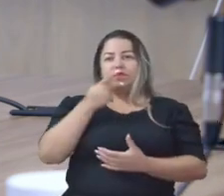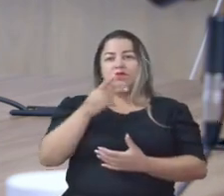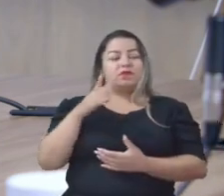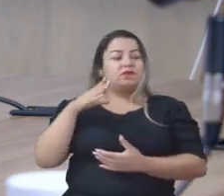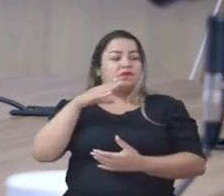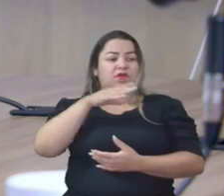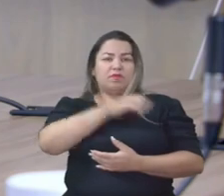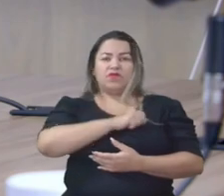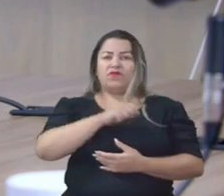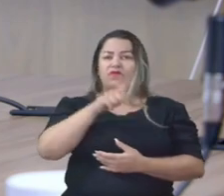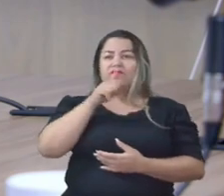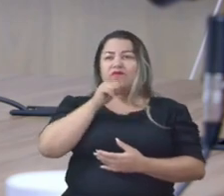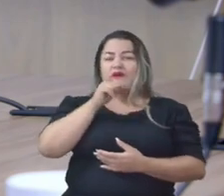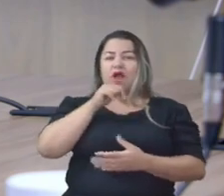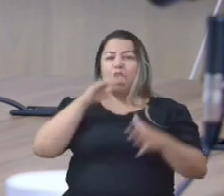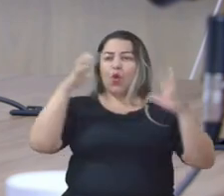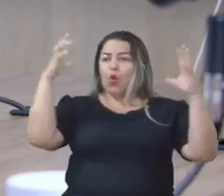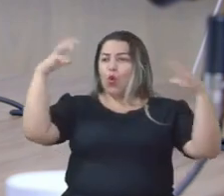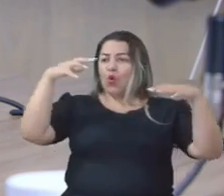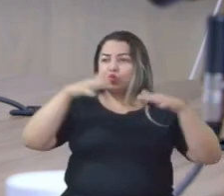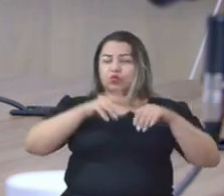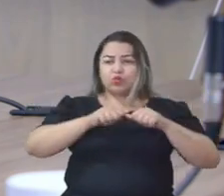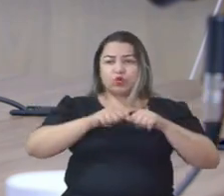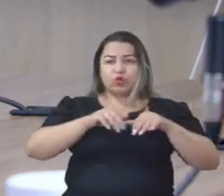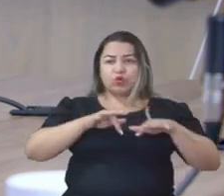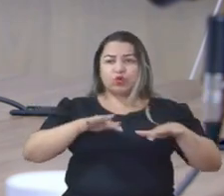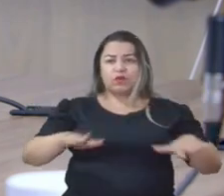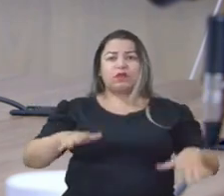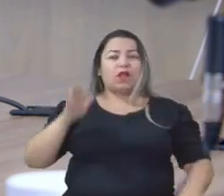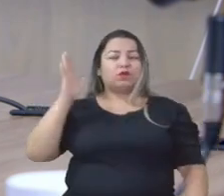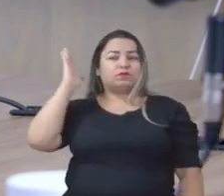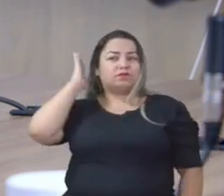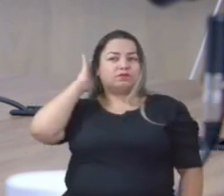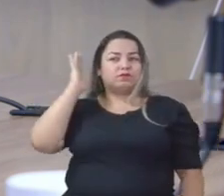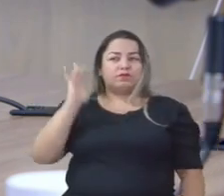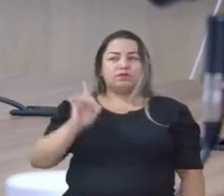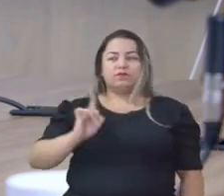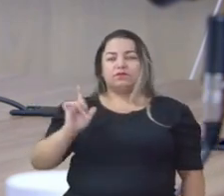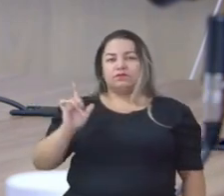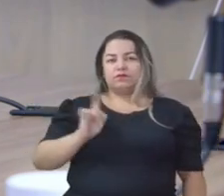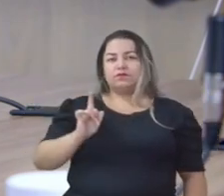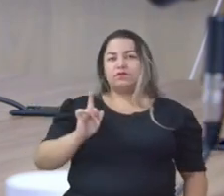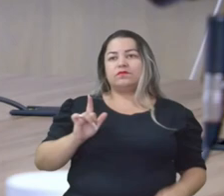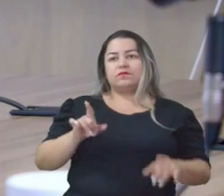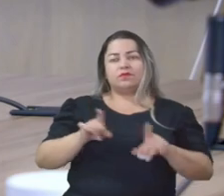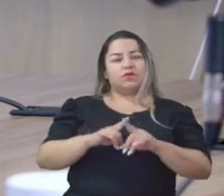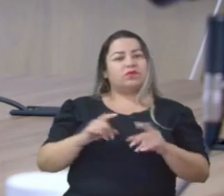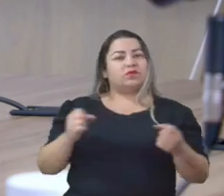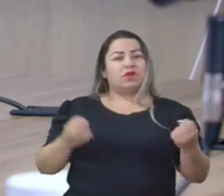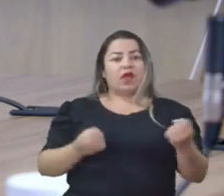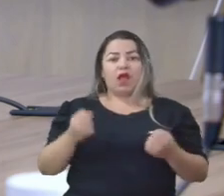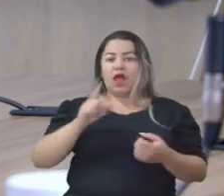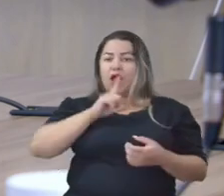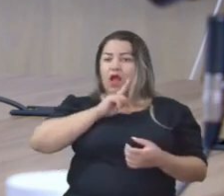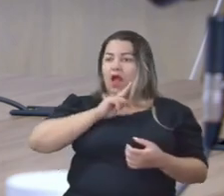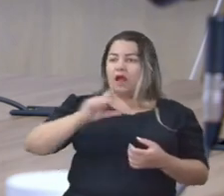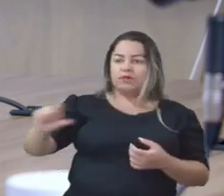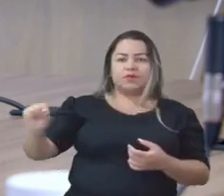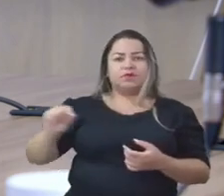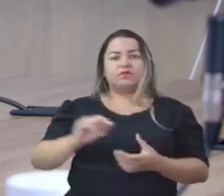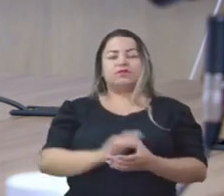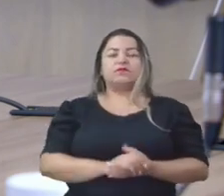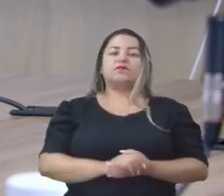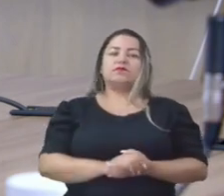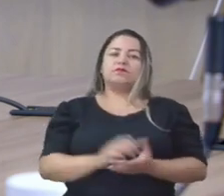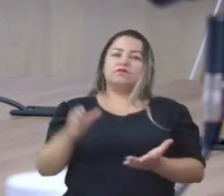sair daqui que vai inundar tudo agora. Isso lá no Paraná, né? Tem que sair daqui que vai inundar tudo agora. E eles tinham que sair às pressas dos territórios, assim,